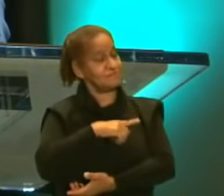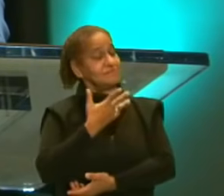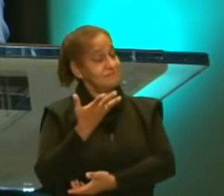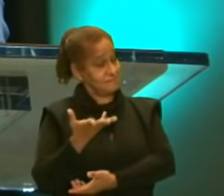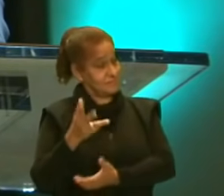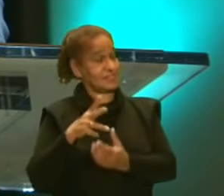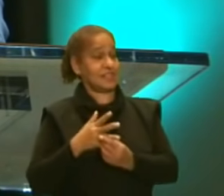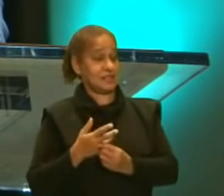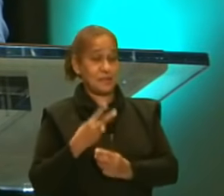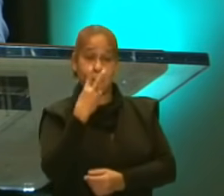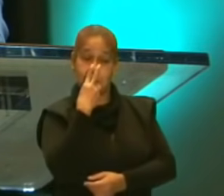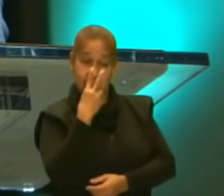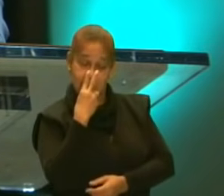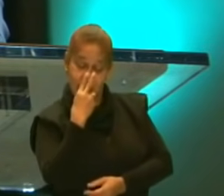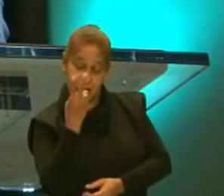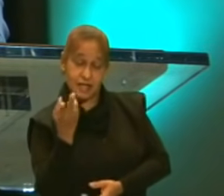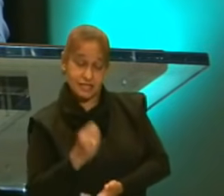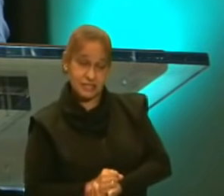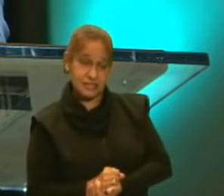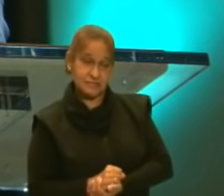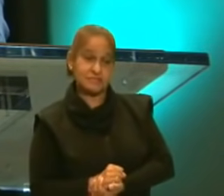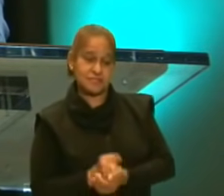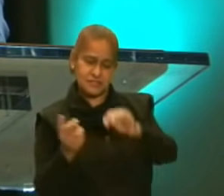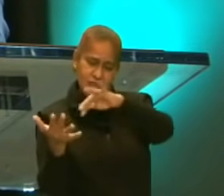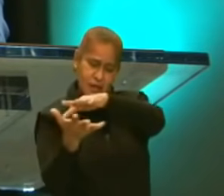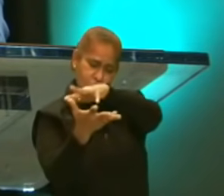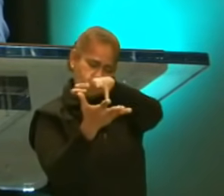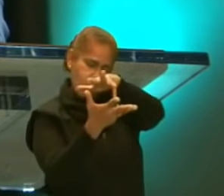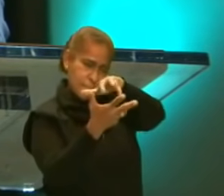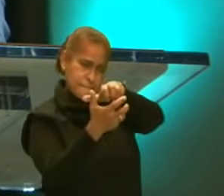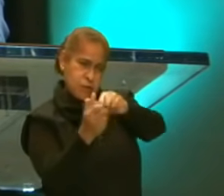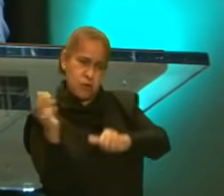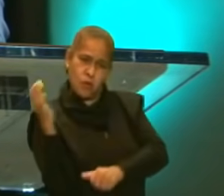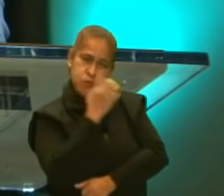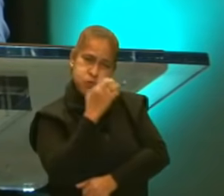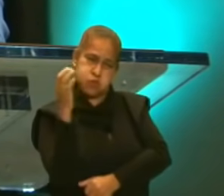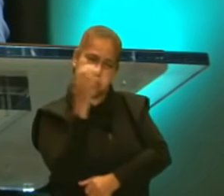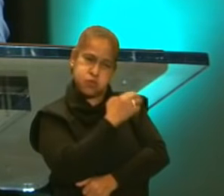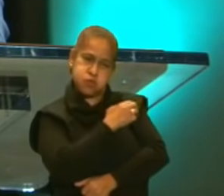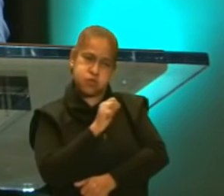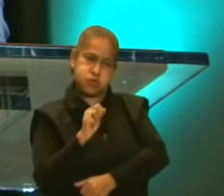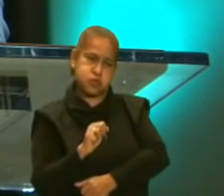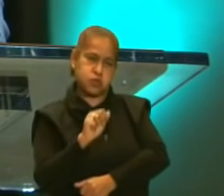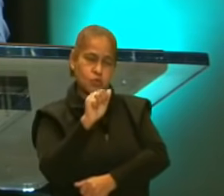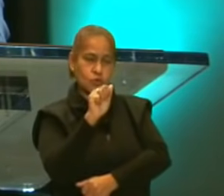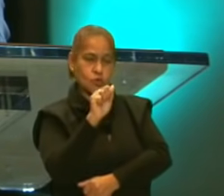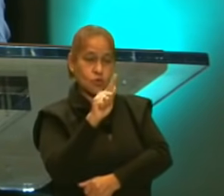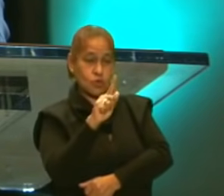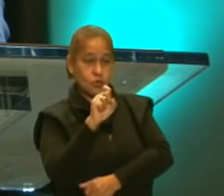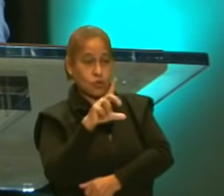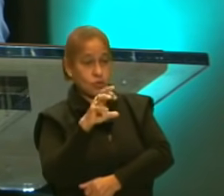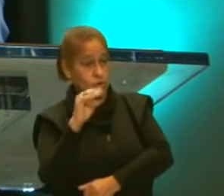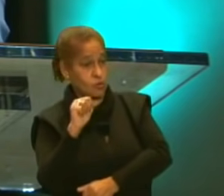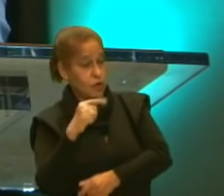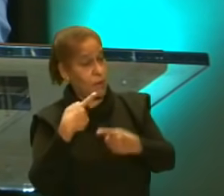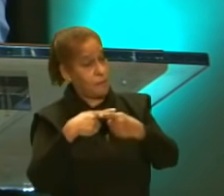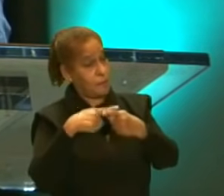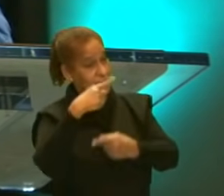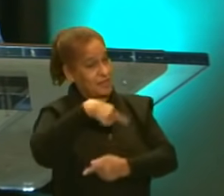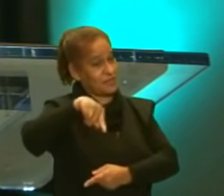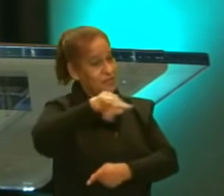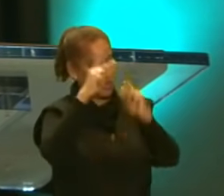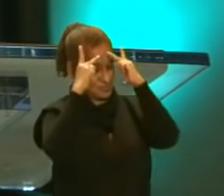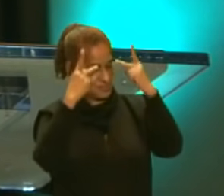Hoje se fala tanto em aquecimento global, não é? E a gente sabe que o aquecimento global é fruto da nossa ação aqui na